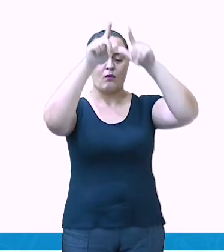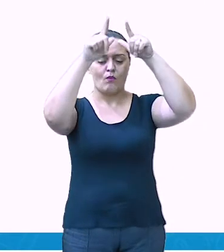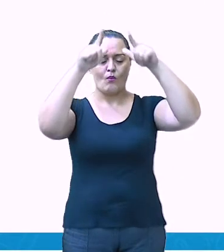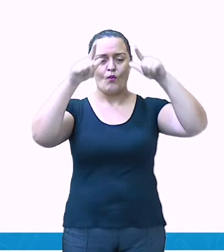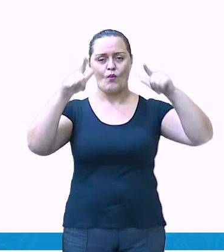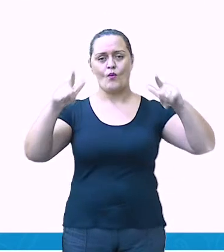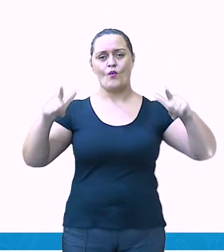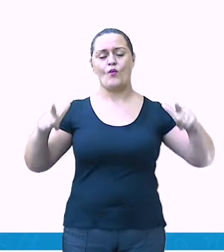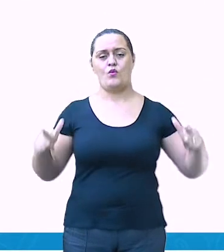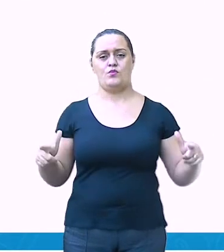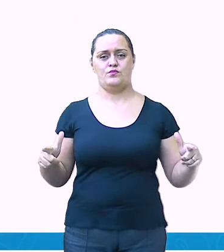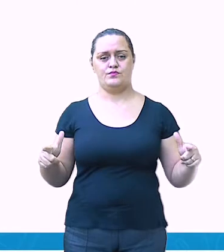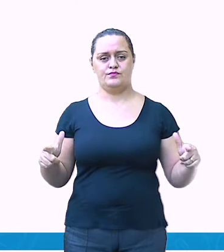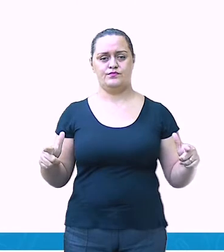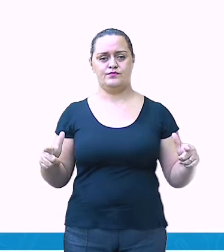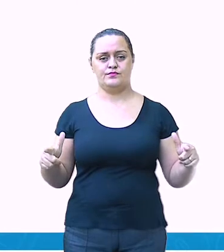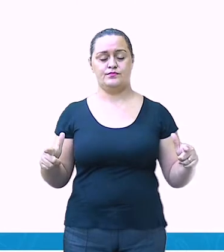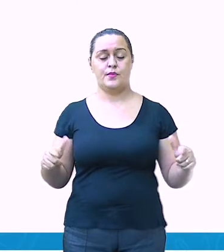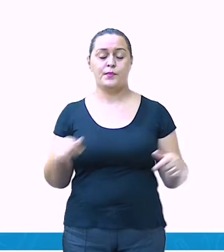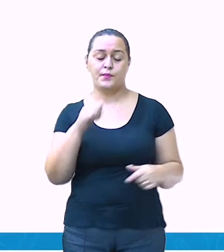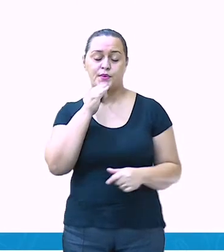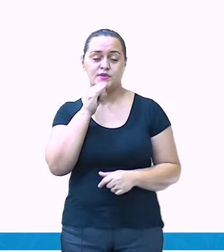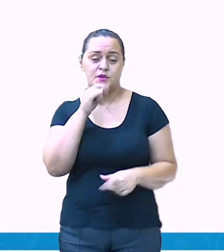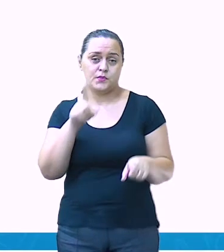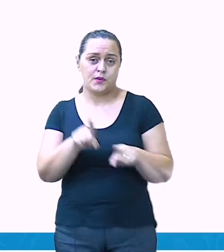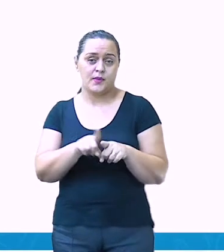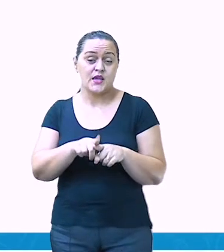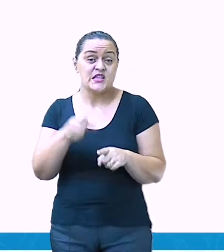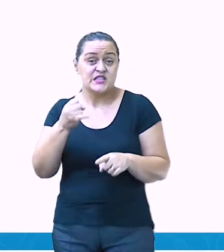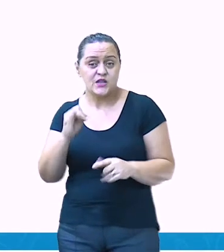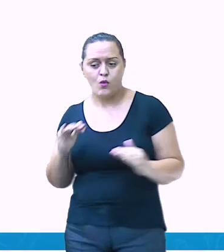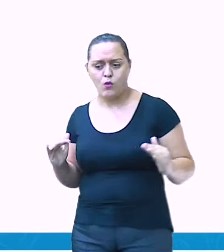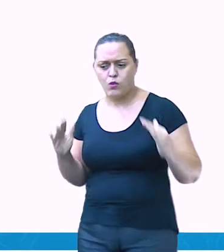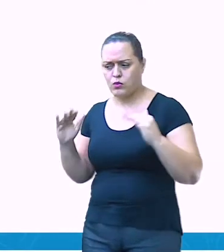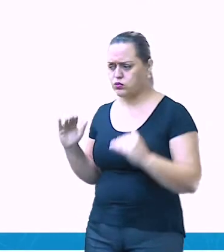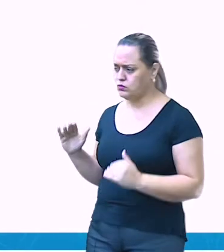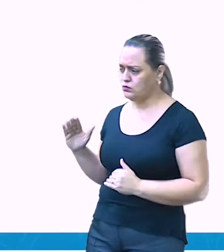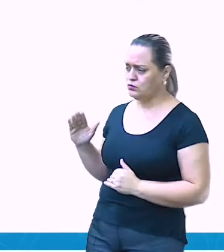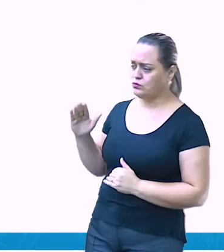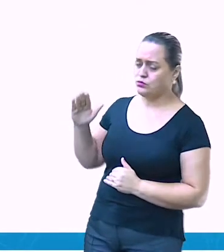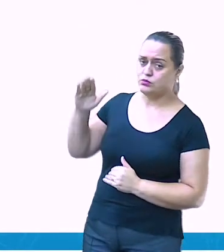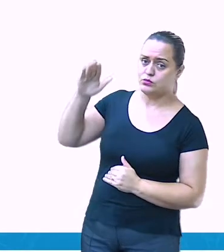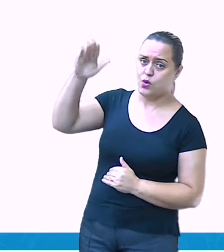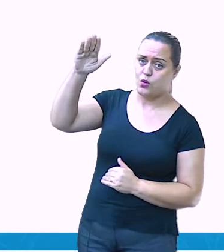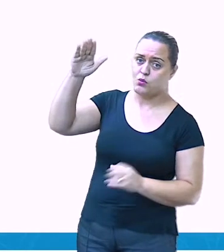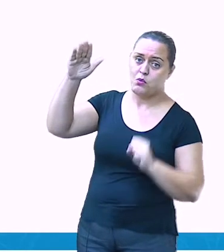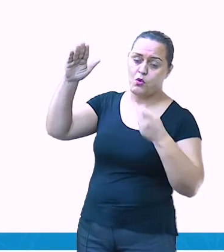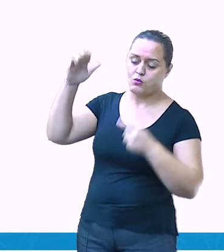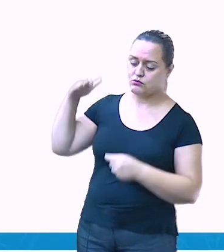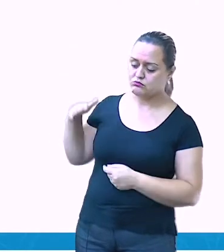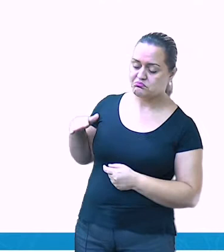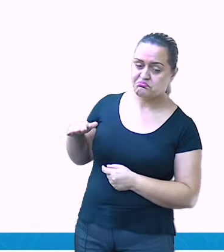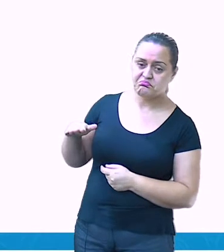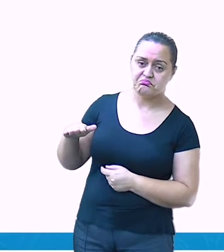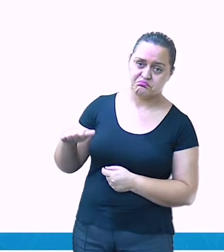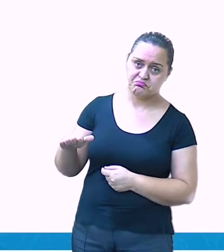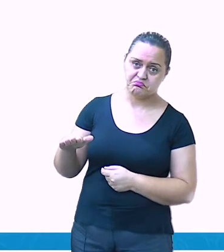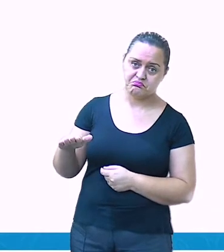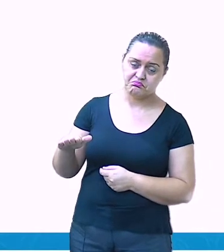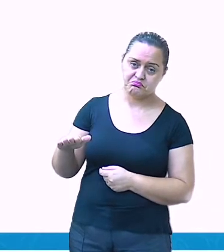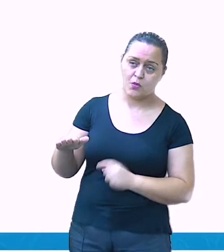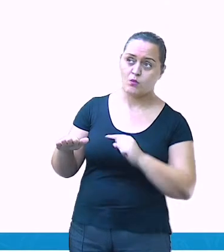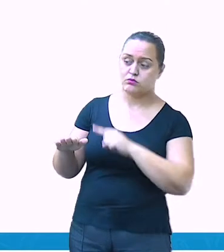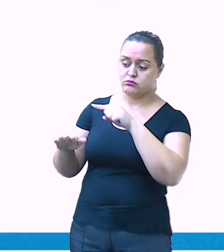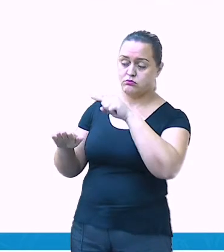ela é menos aclive, ou seja, se ela está, né, uma morrada tão alta e tão inclinada, talvez